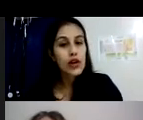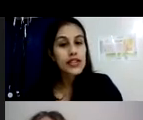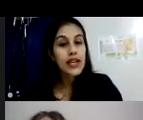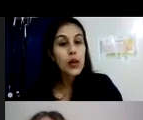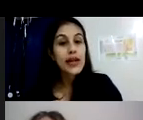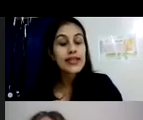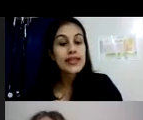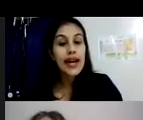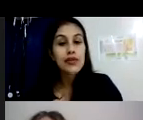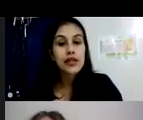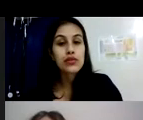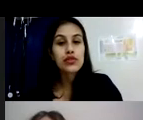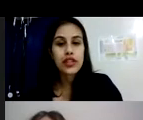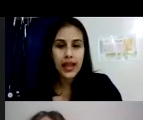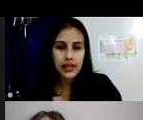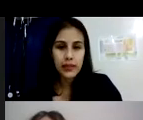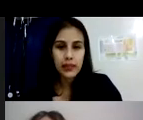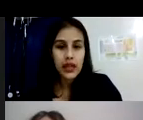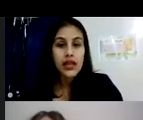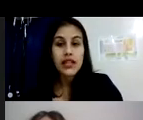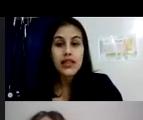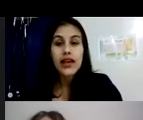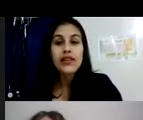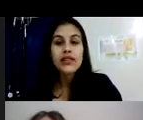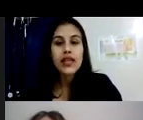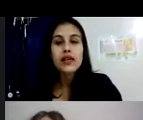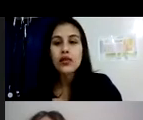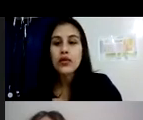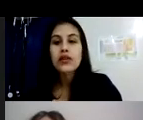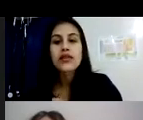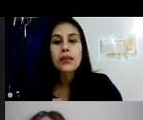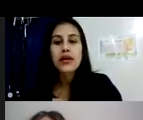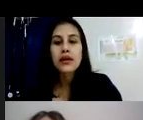que podem aumentar o risco de queda e devem